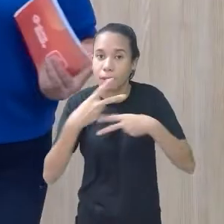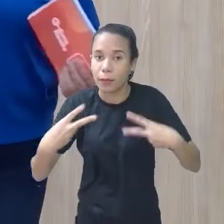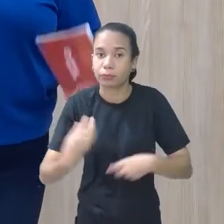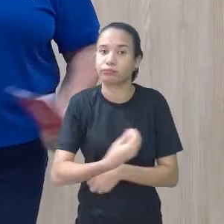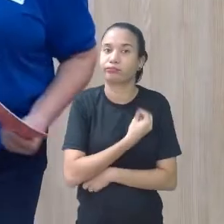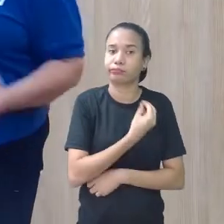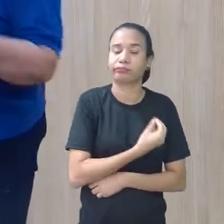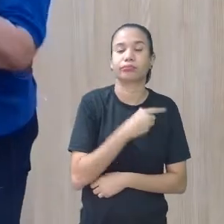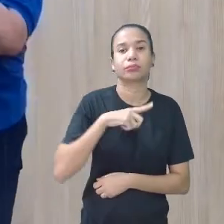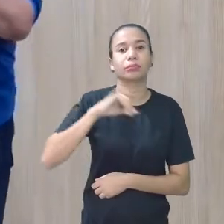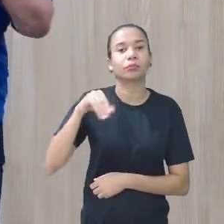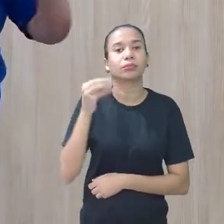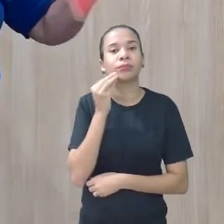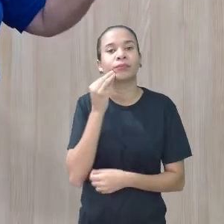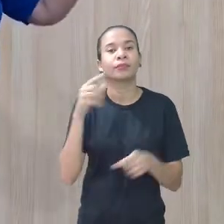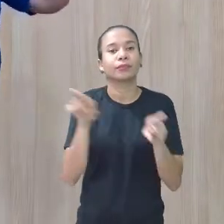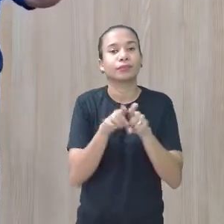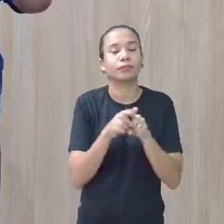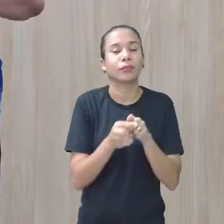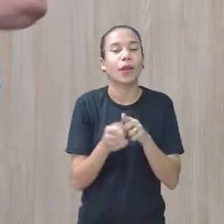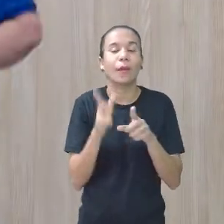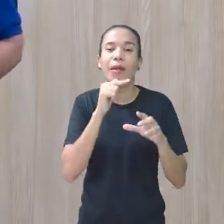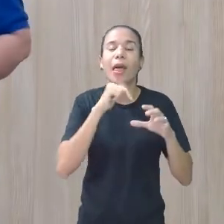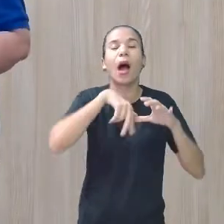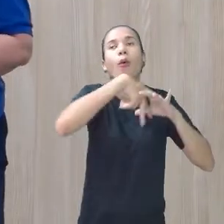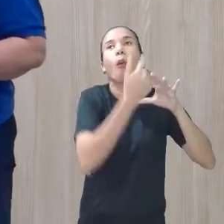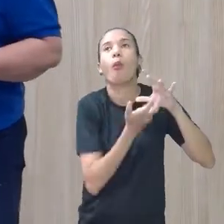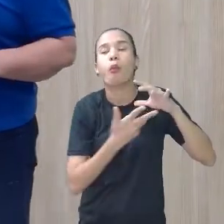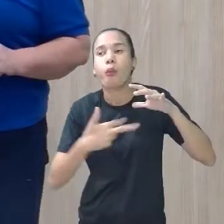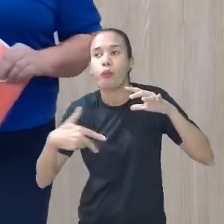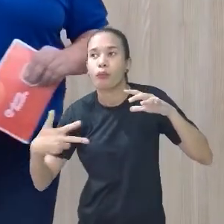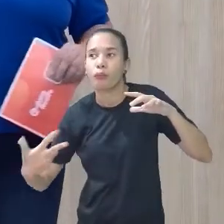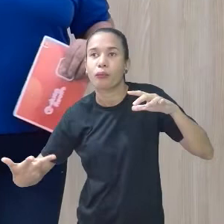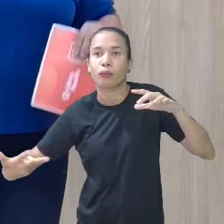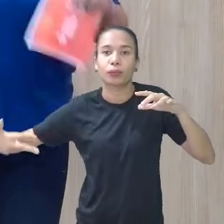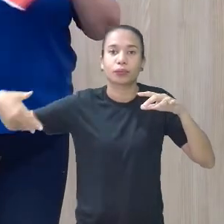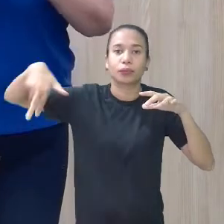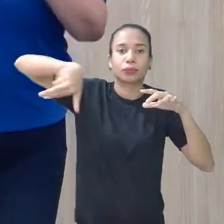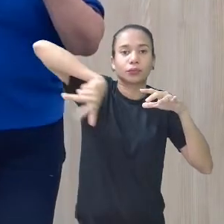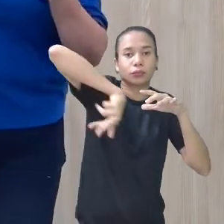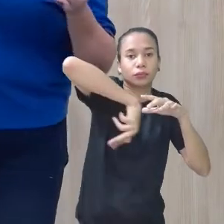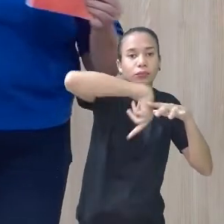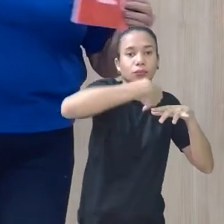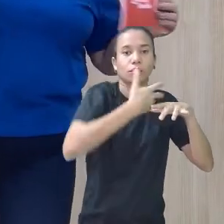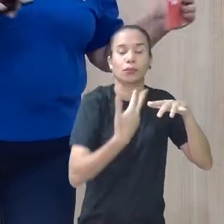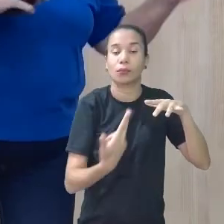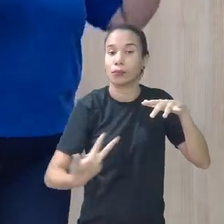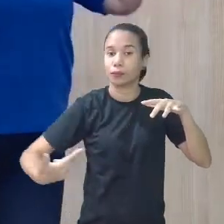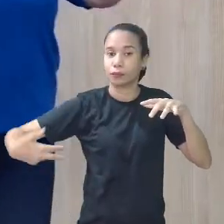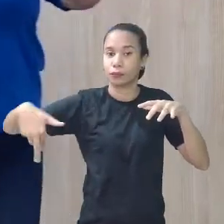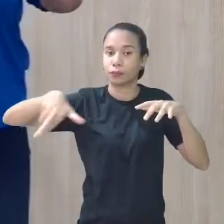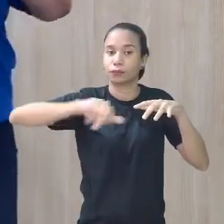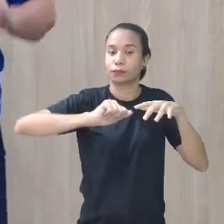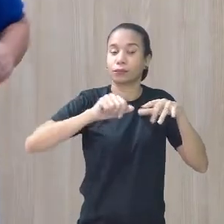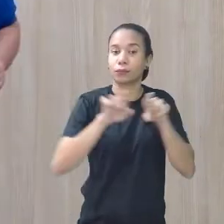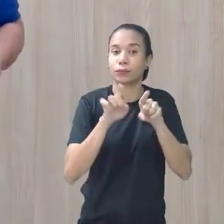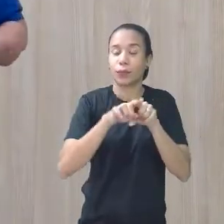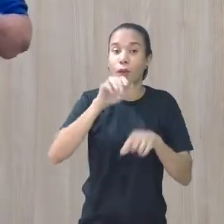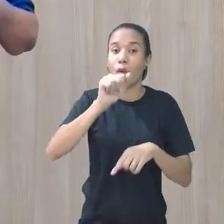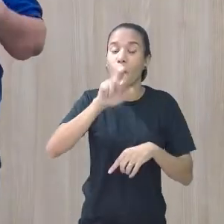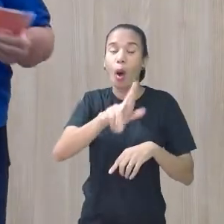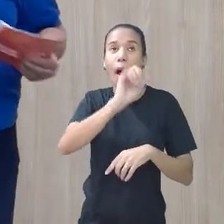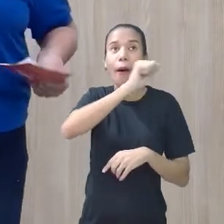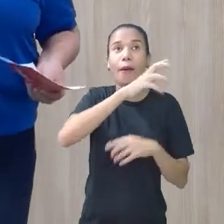alguns têm a oportunidade também de dar uma navegada aí na questão do que diz respeito ao ar,